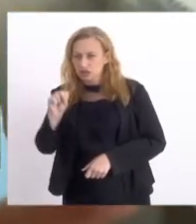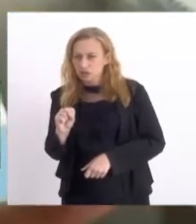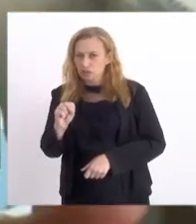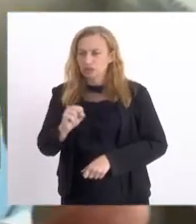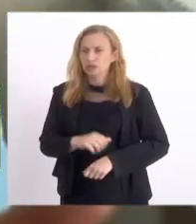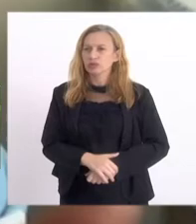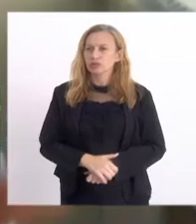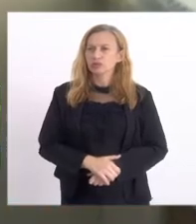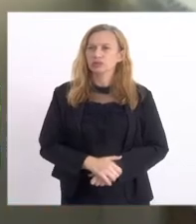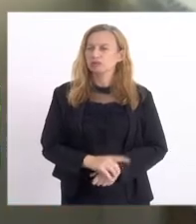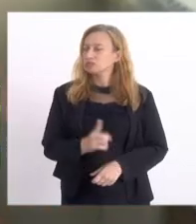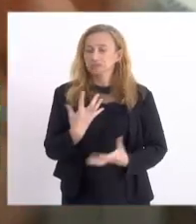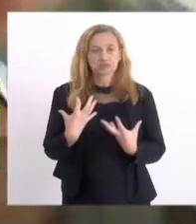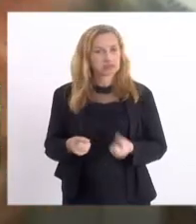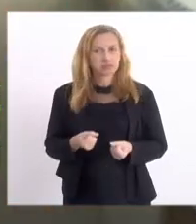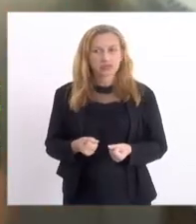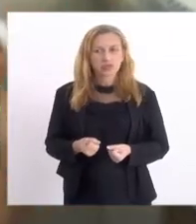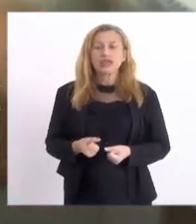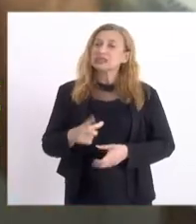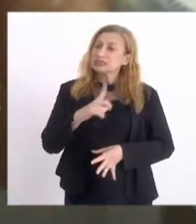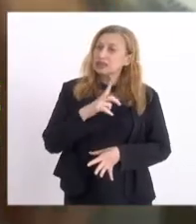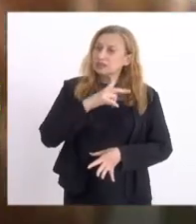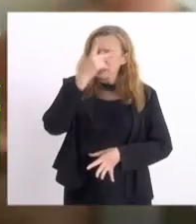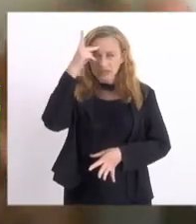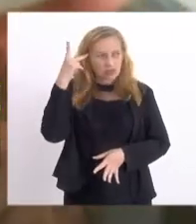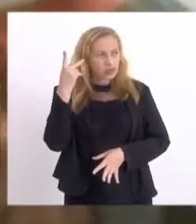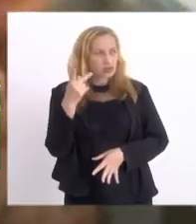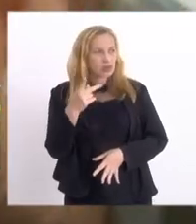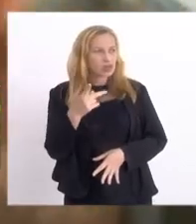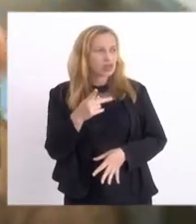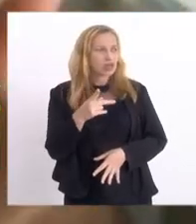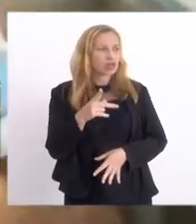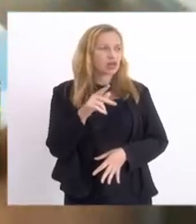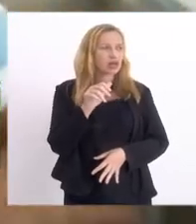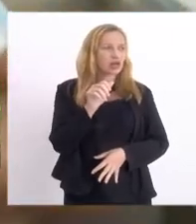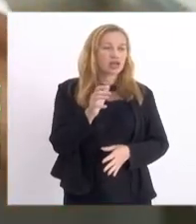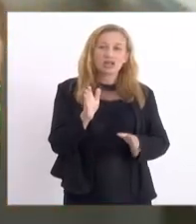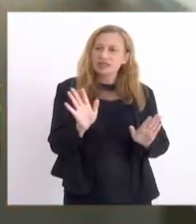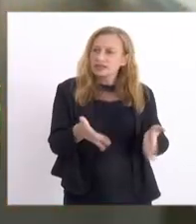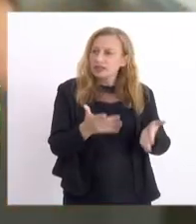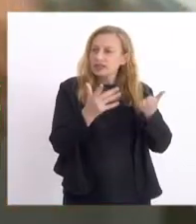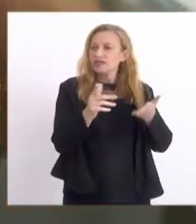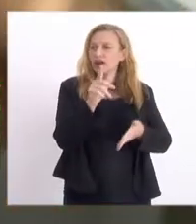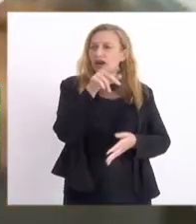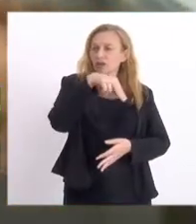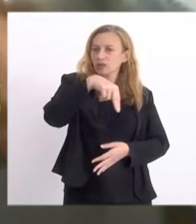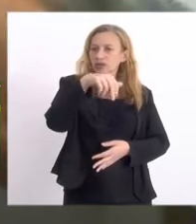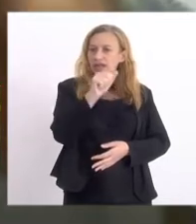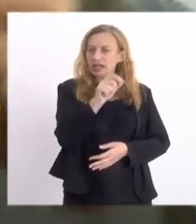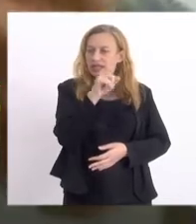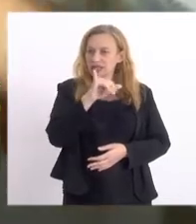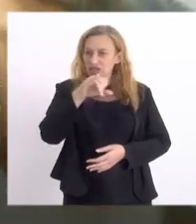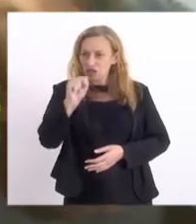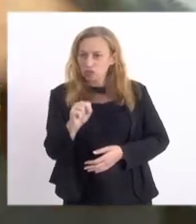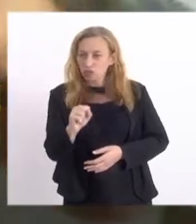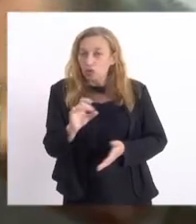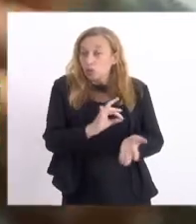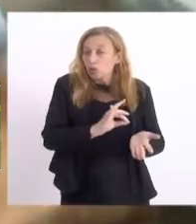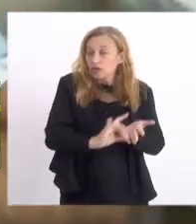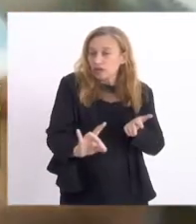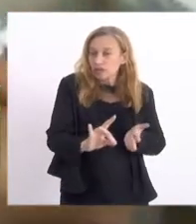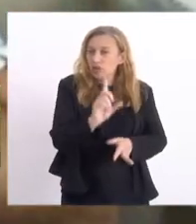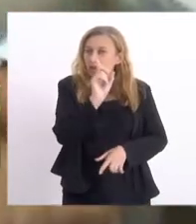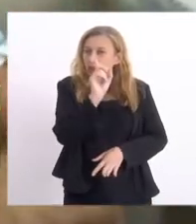inaceitável. Então, se tem gente que quer fazer apologia do nazismo, o inimigo público número um do